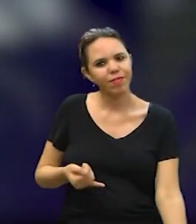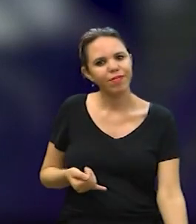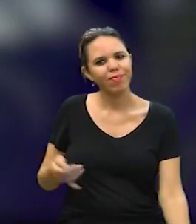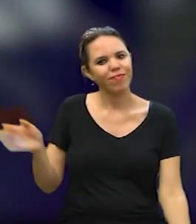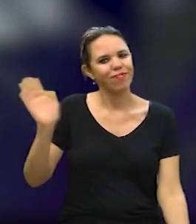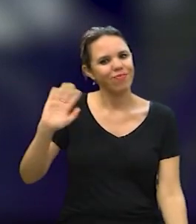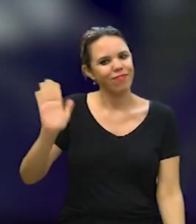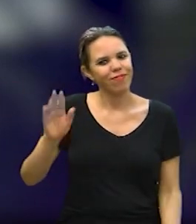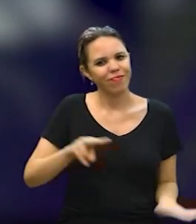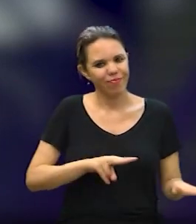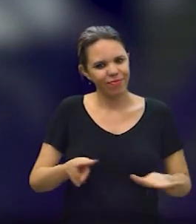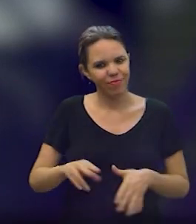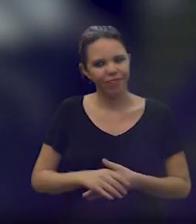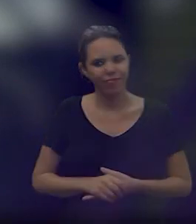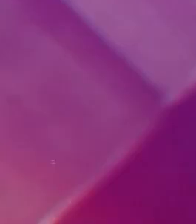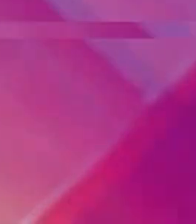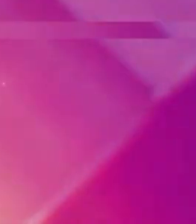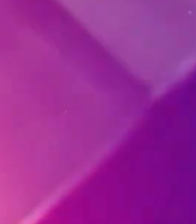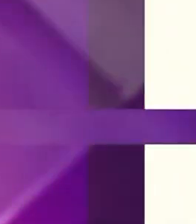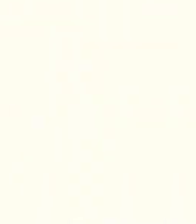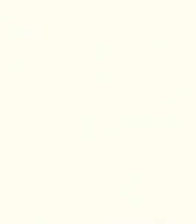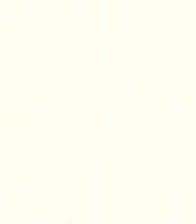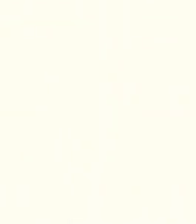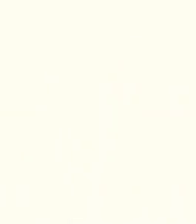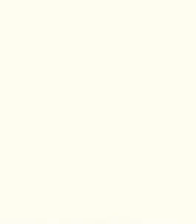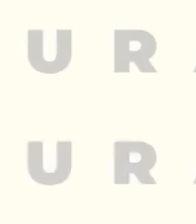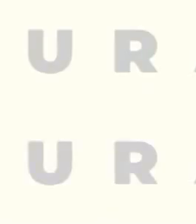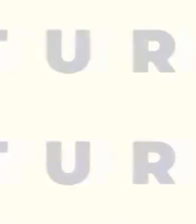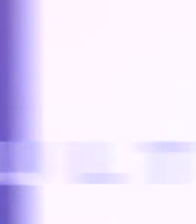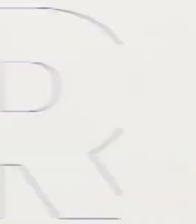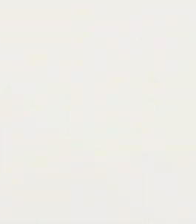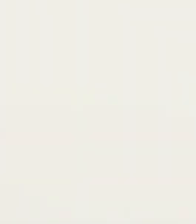aproveitar. Até a próxima semana. Tchau!